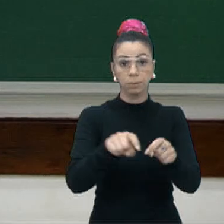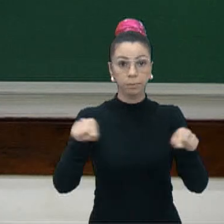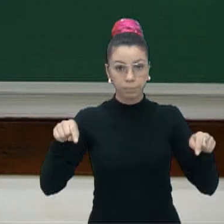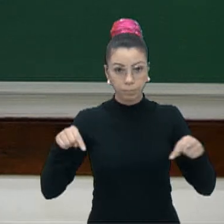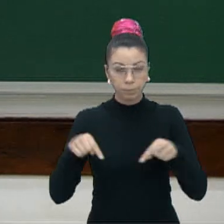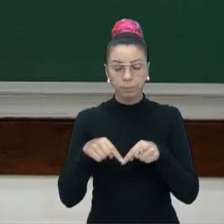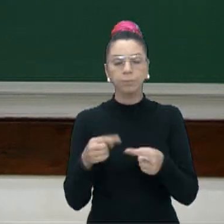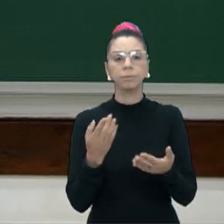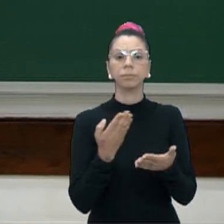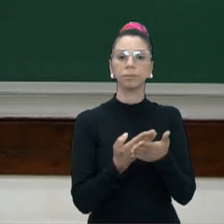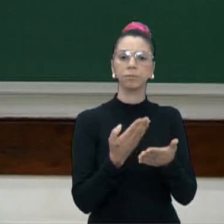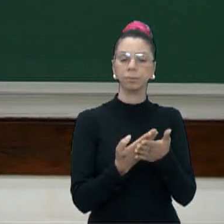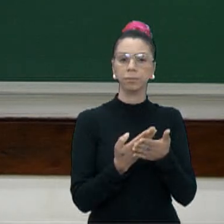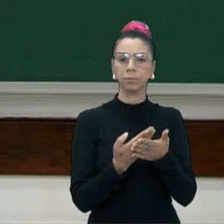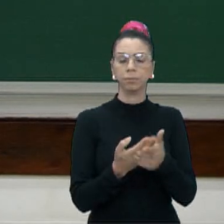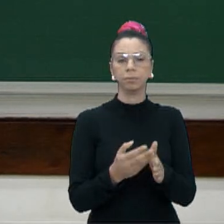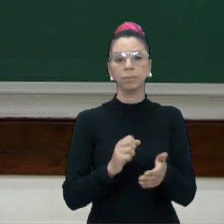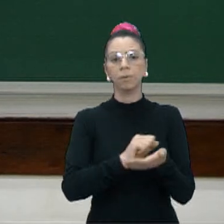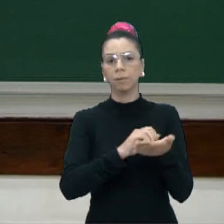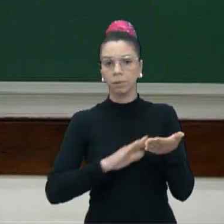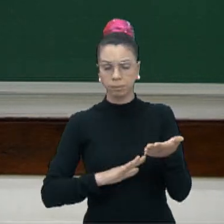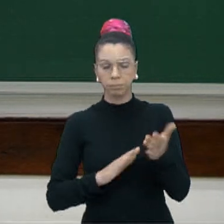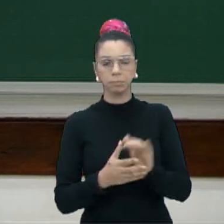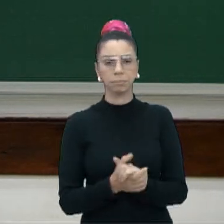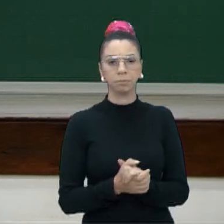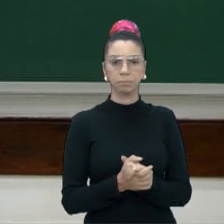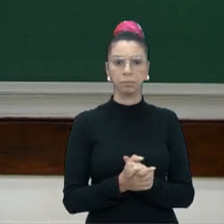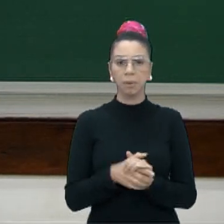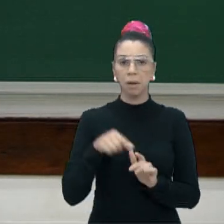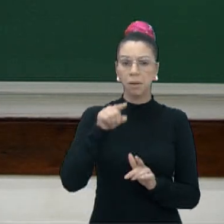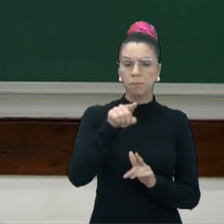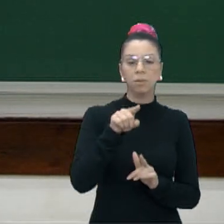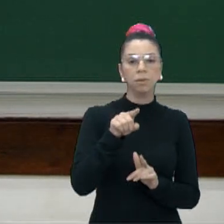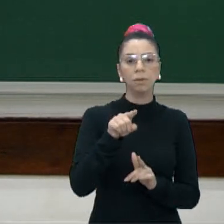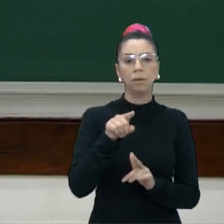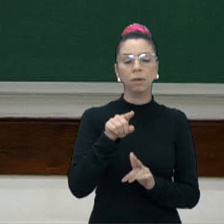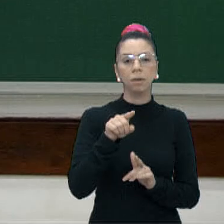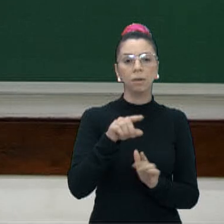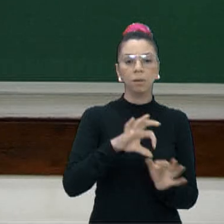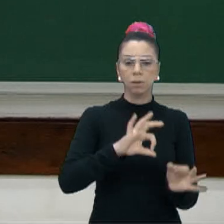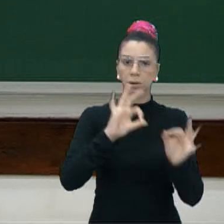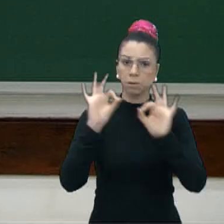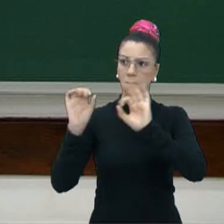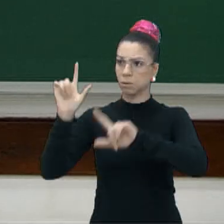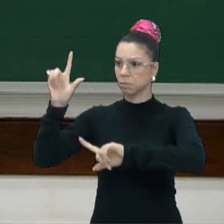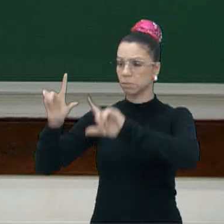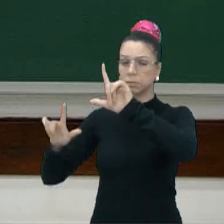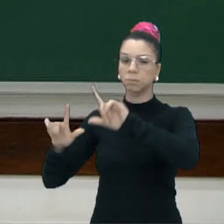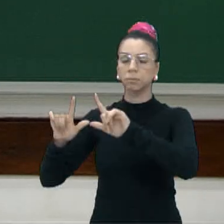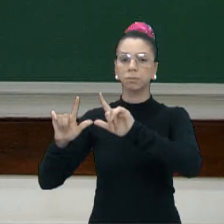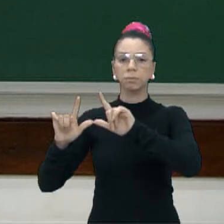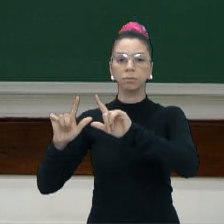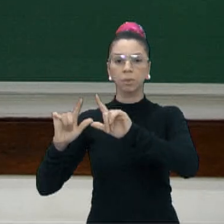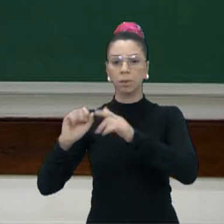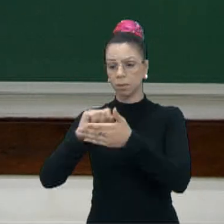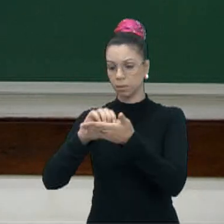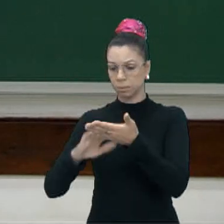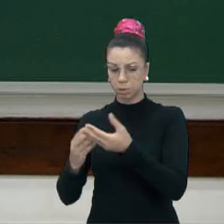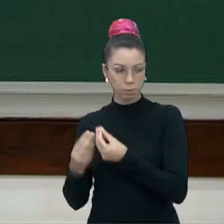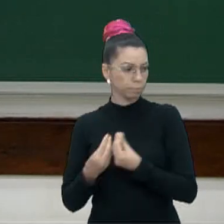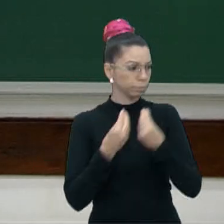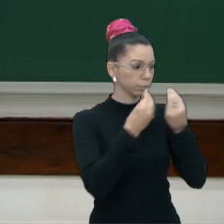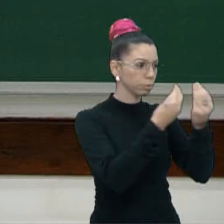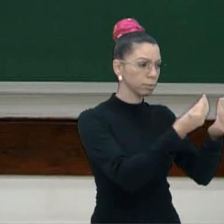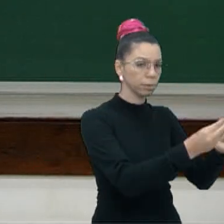façam as atividades e para aqueles que por qualquer motivo não tenham acesso ao Classroom, enviem as atividades para a escola, peguem as atividades